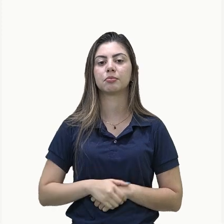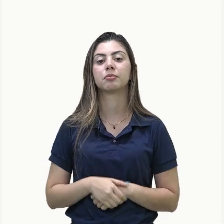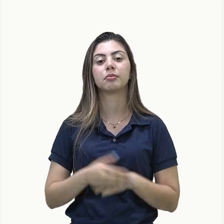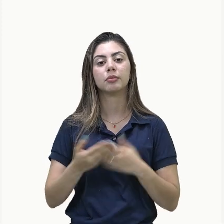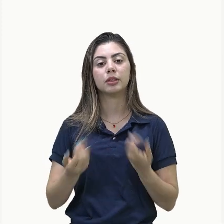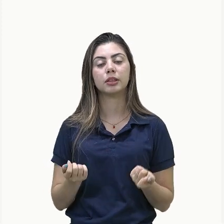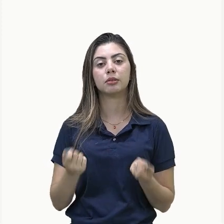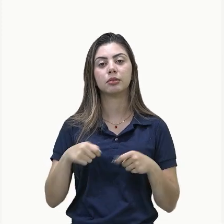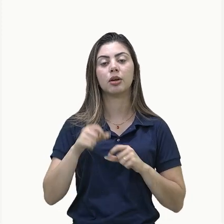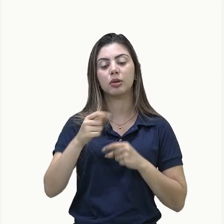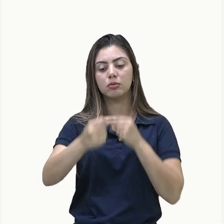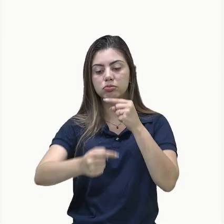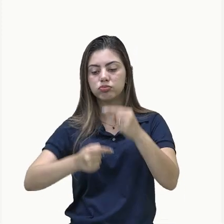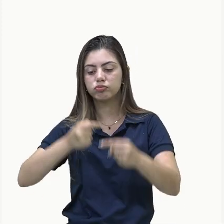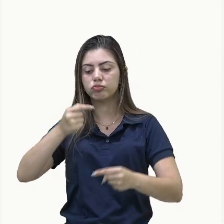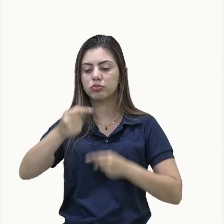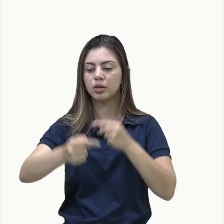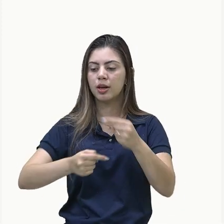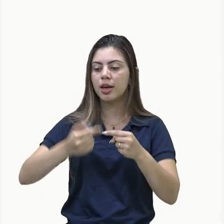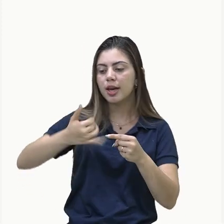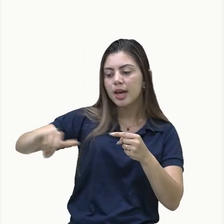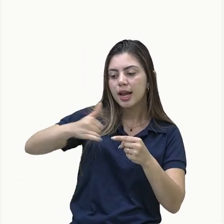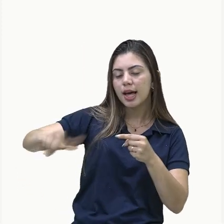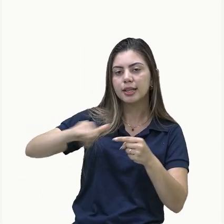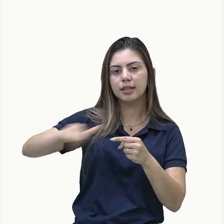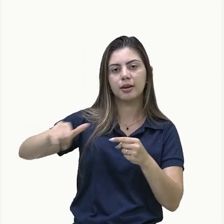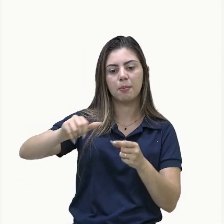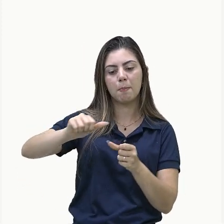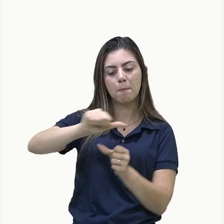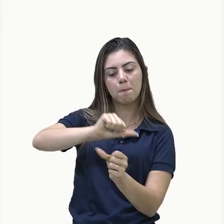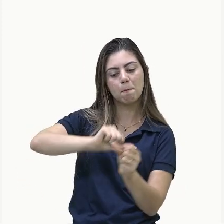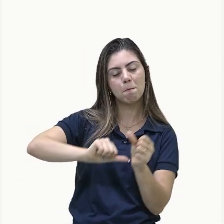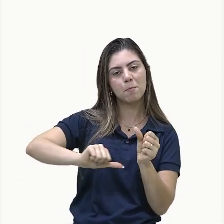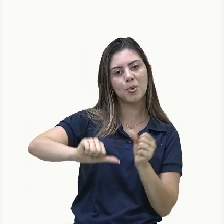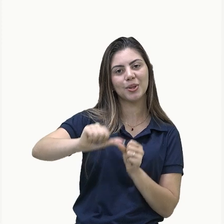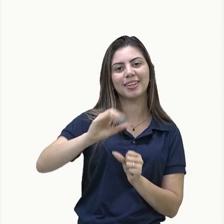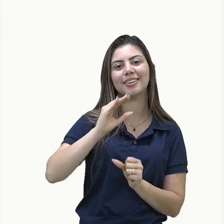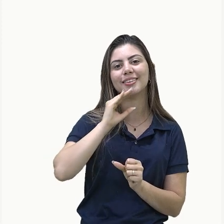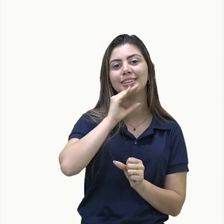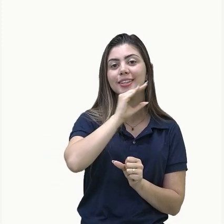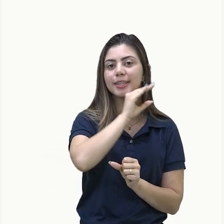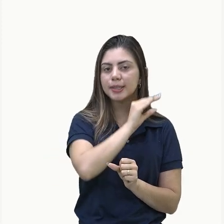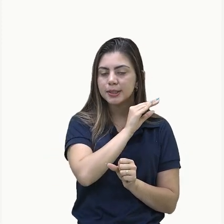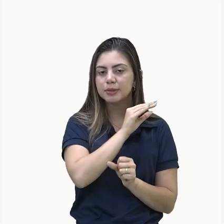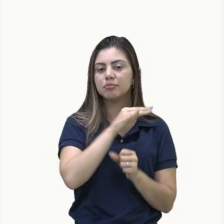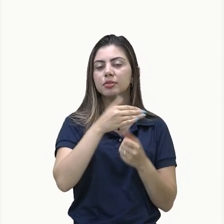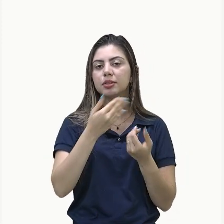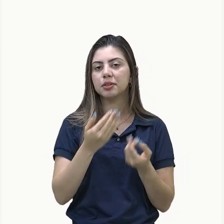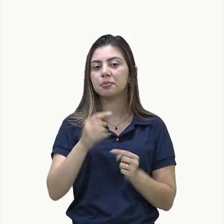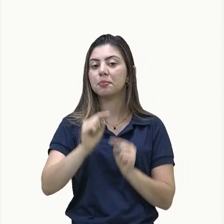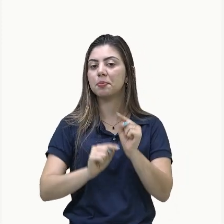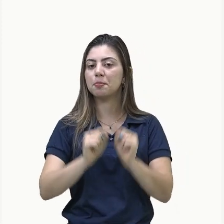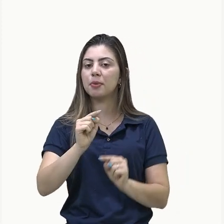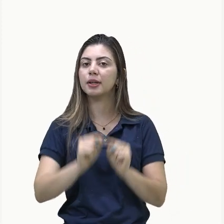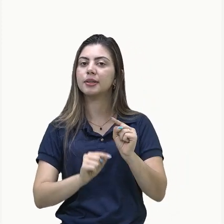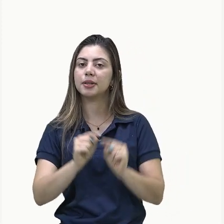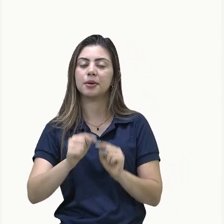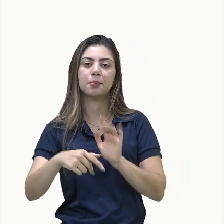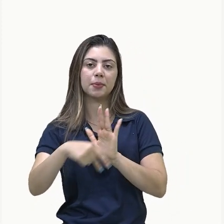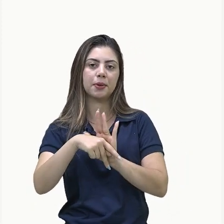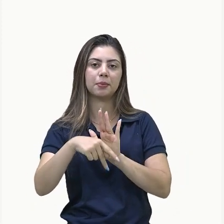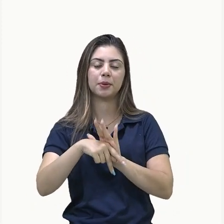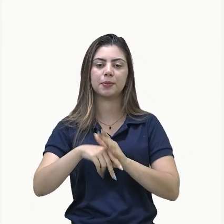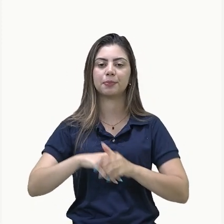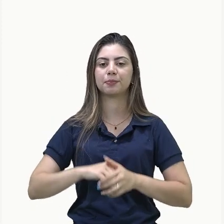convertem energia elétrica em calor, conforme o material resistivo de que são